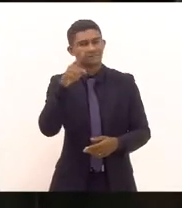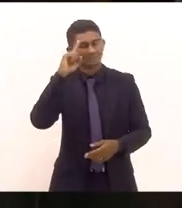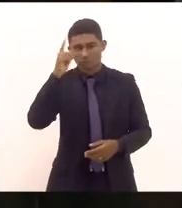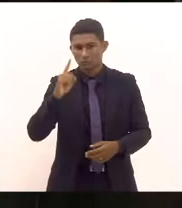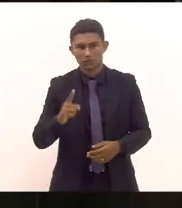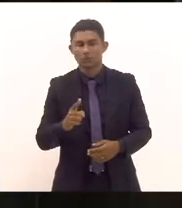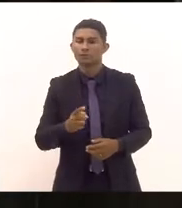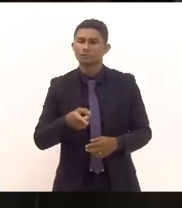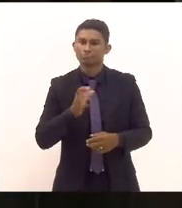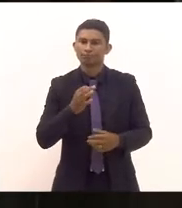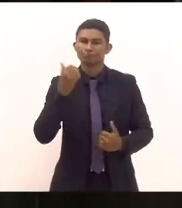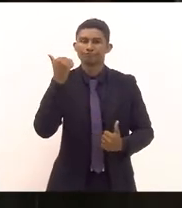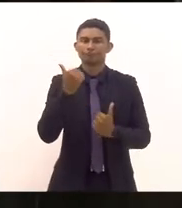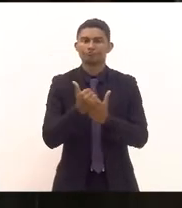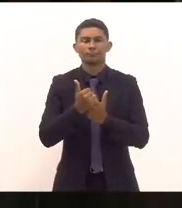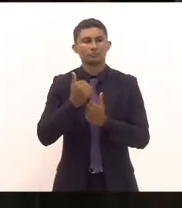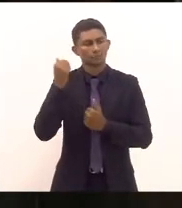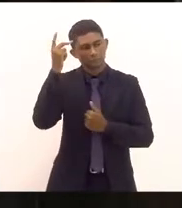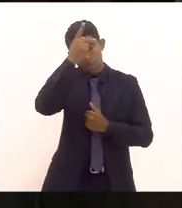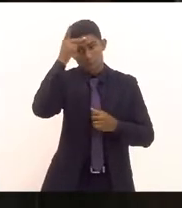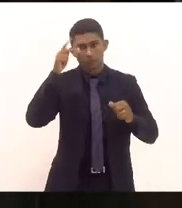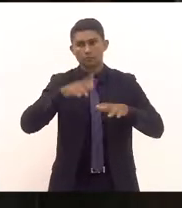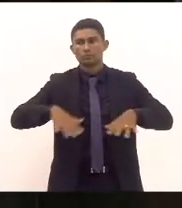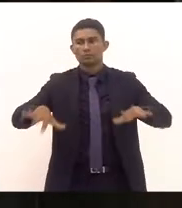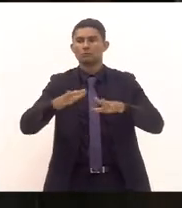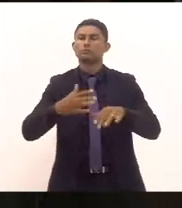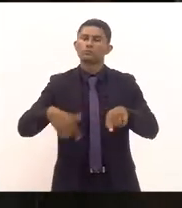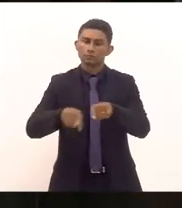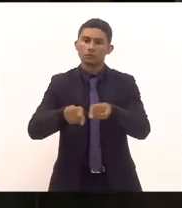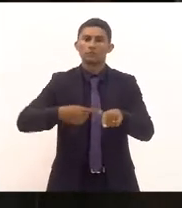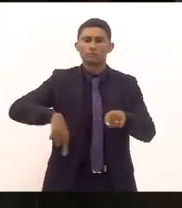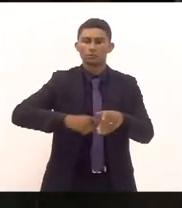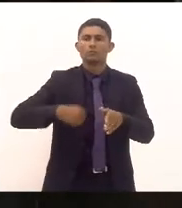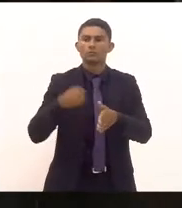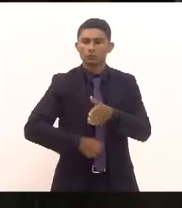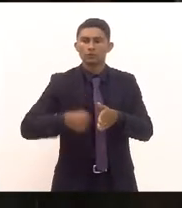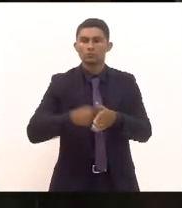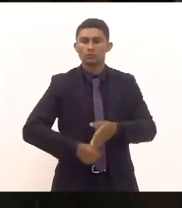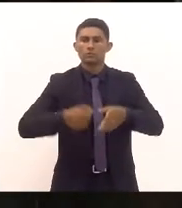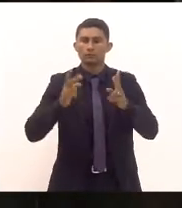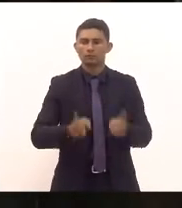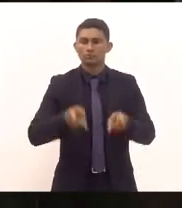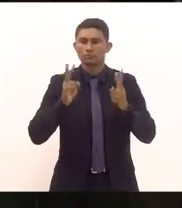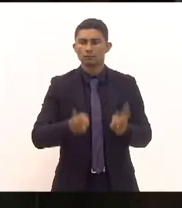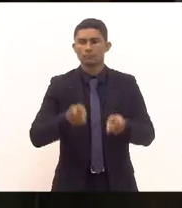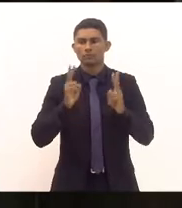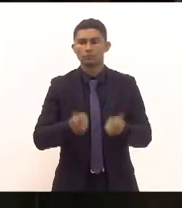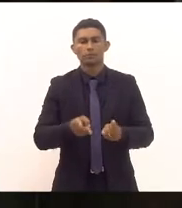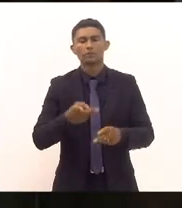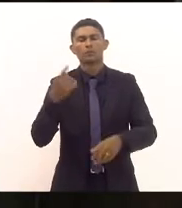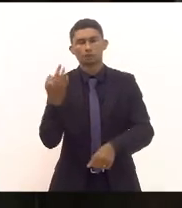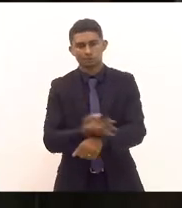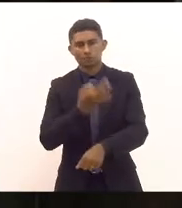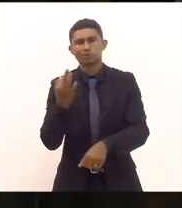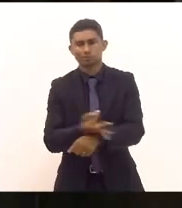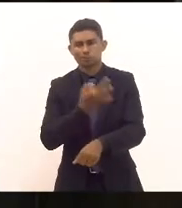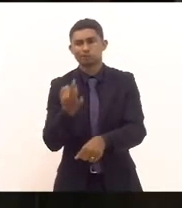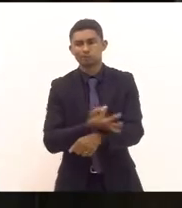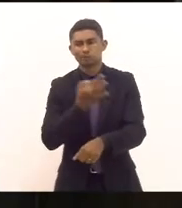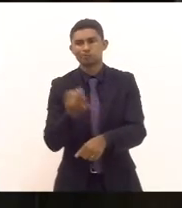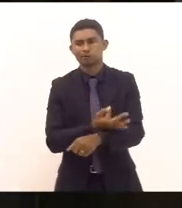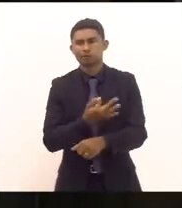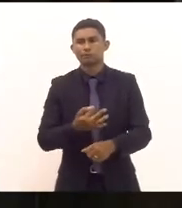fortalece essas pessoas e a nossa luta que segue impulsionada na resistência